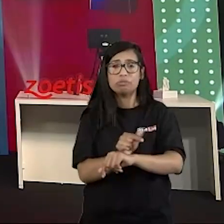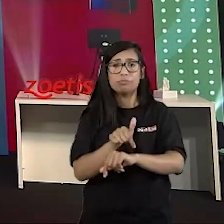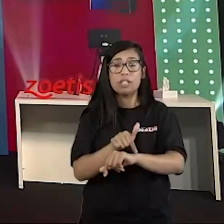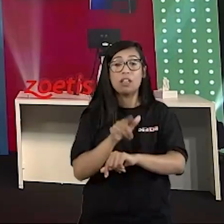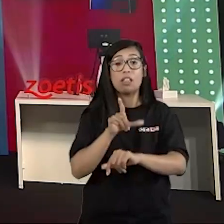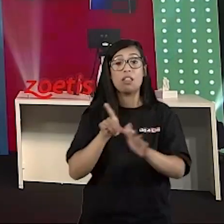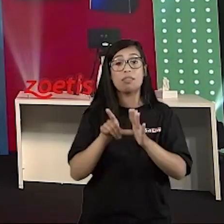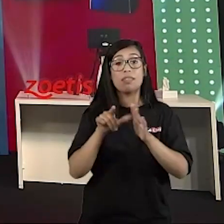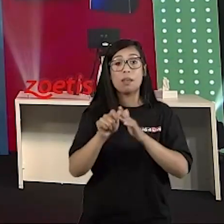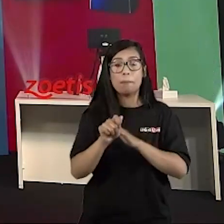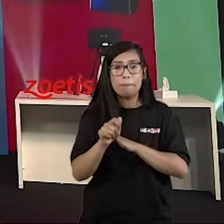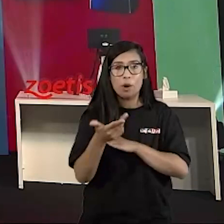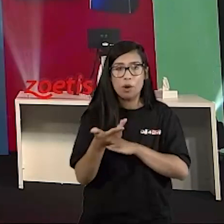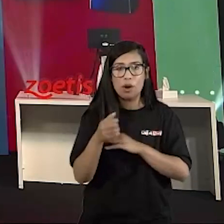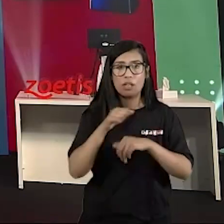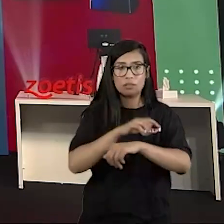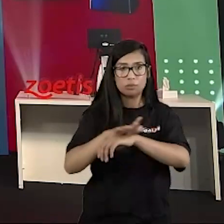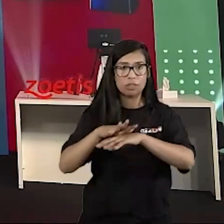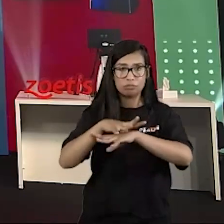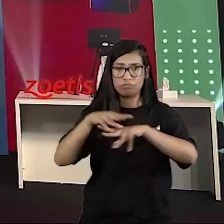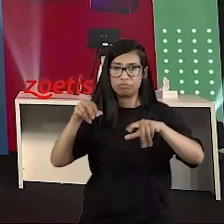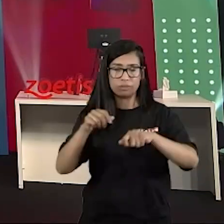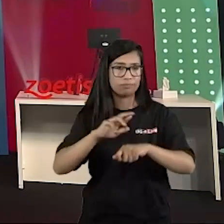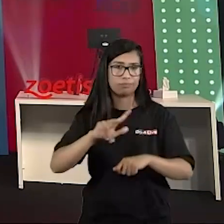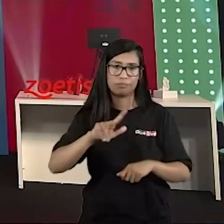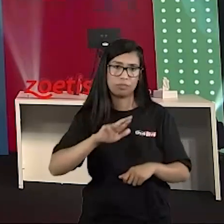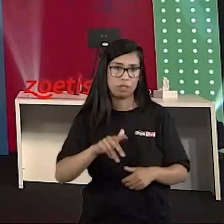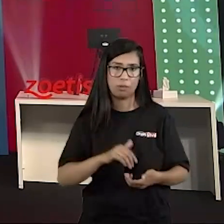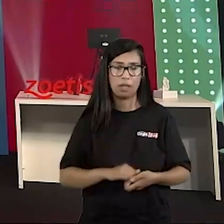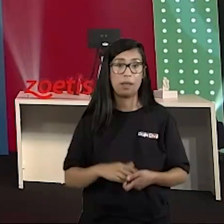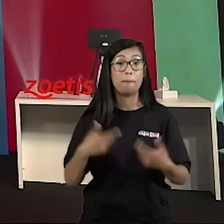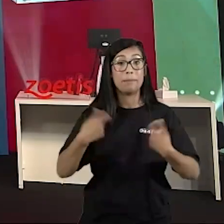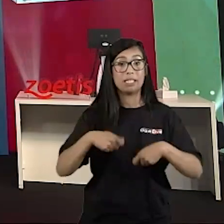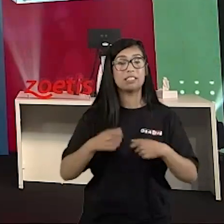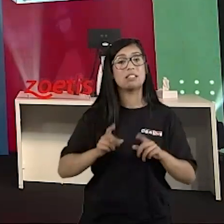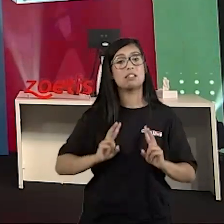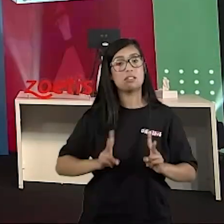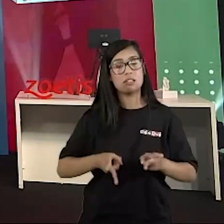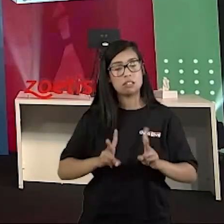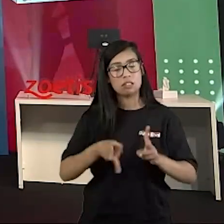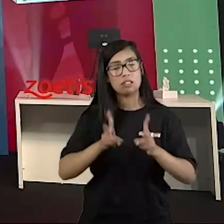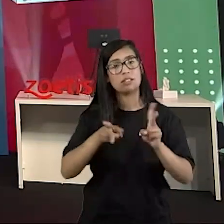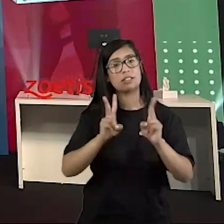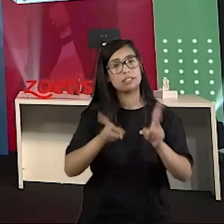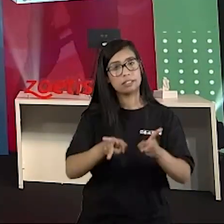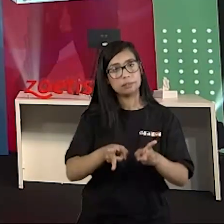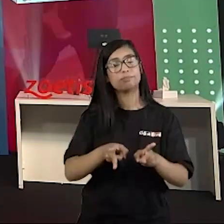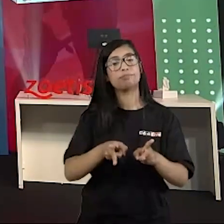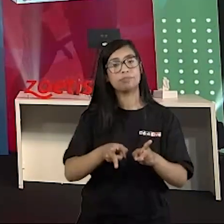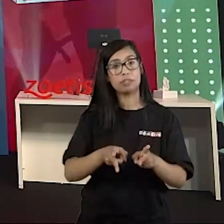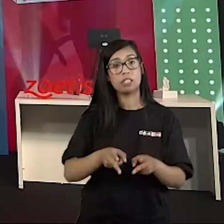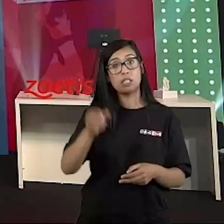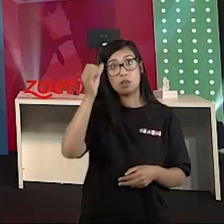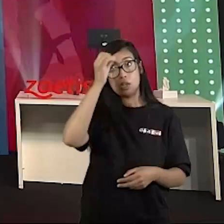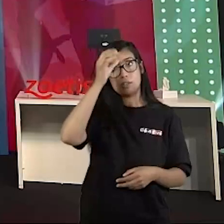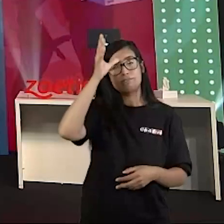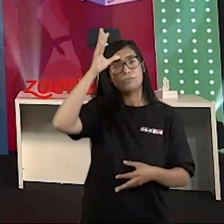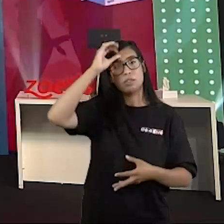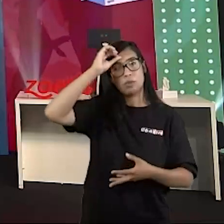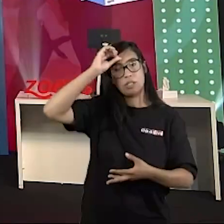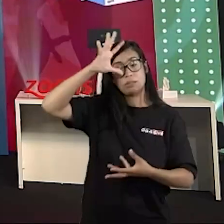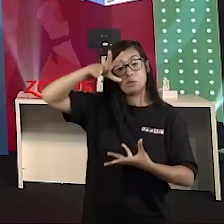a infecção. Então, as coisas precisam andar em conjunto, e talvez esse seja um dos grandes problemas que a gente tem no cotidiano.